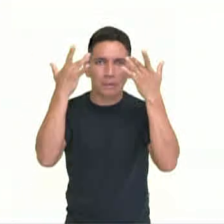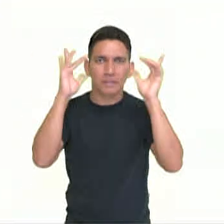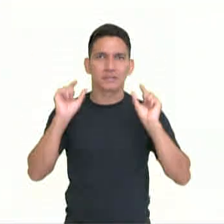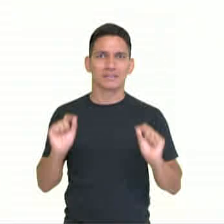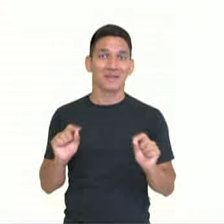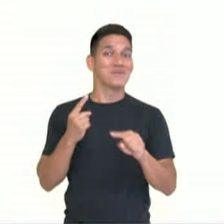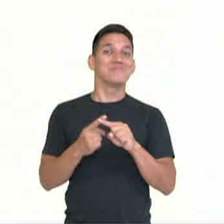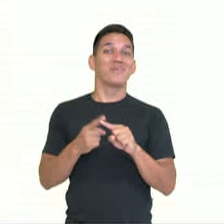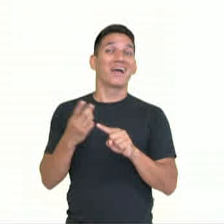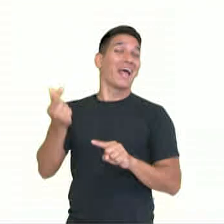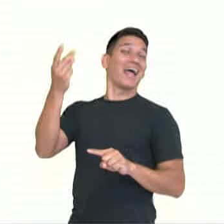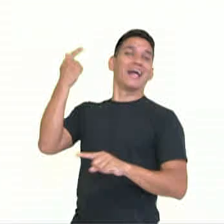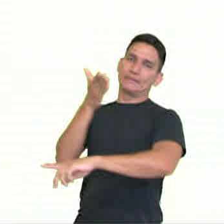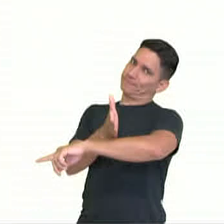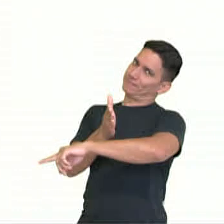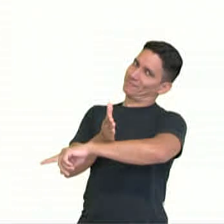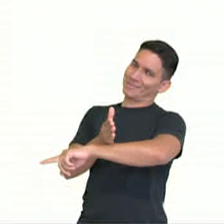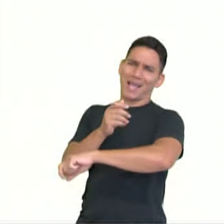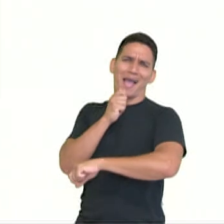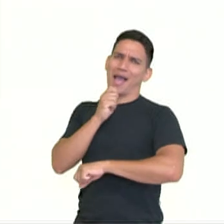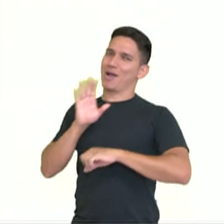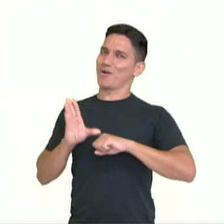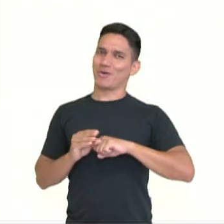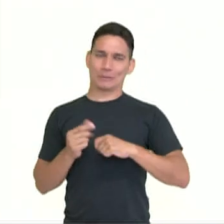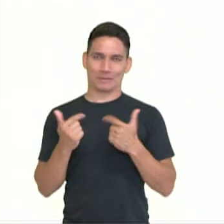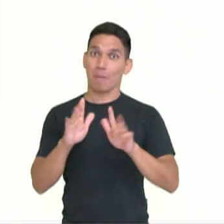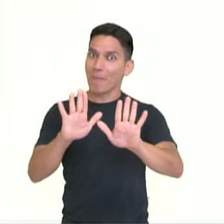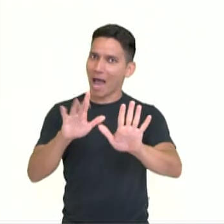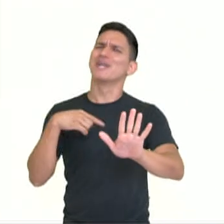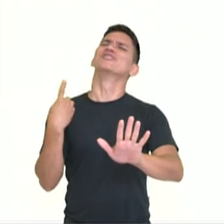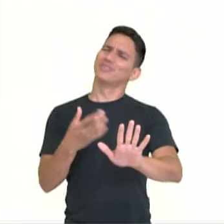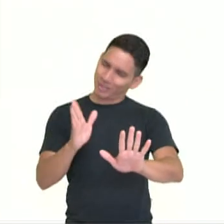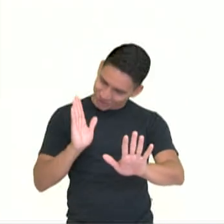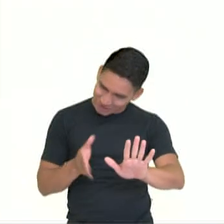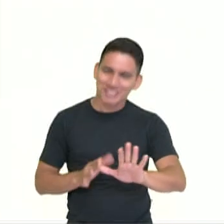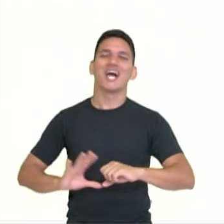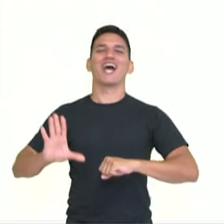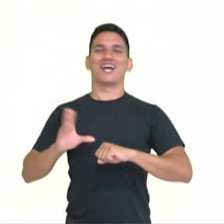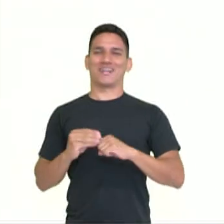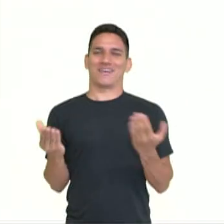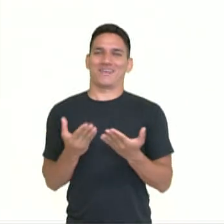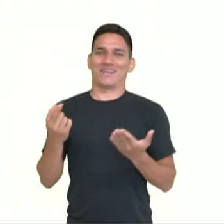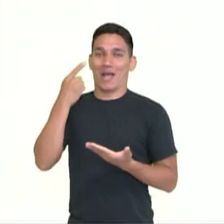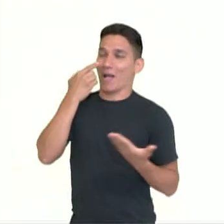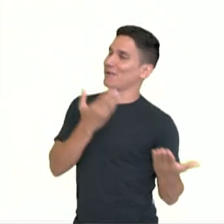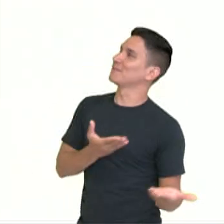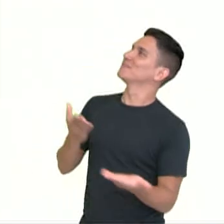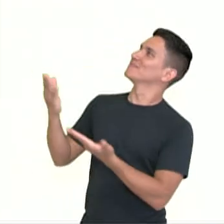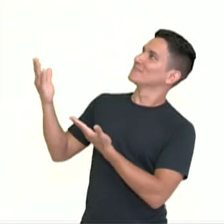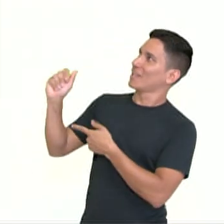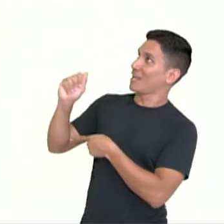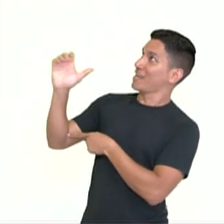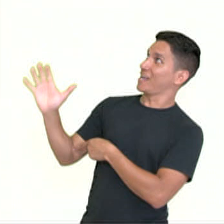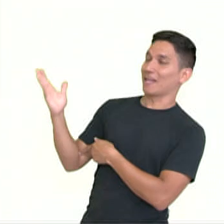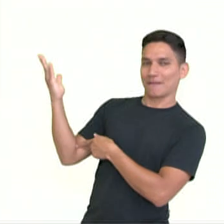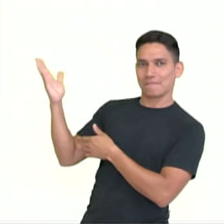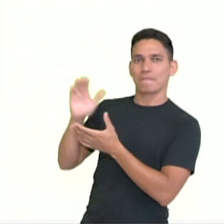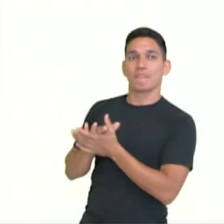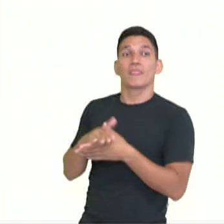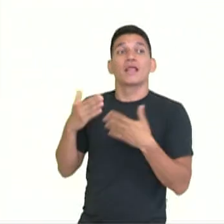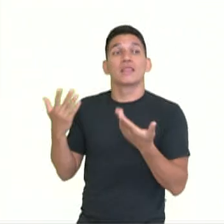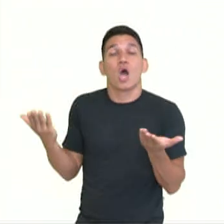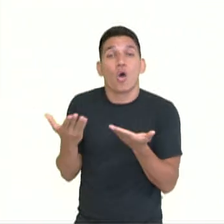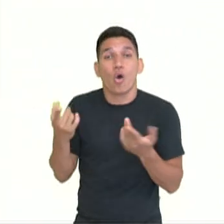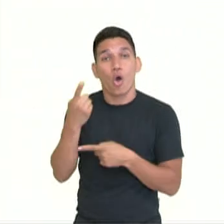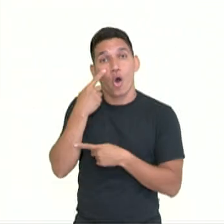tinham conhecimento. Mas nós temos conhecimento hoje sobre a África. Então, a África é